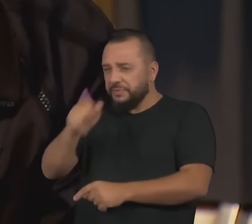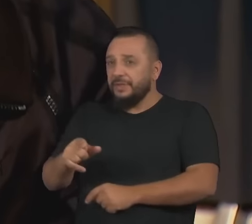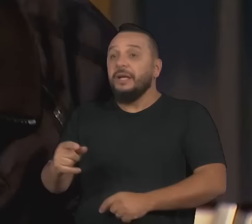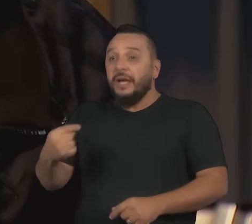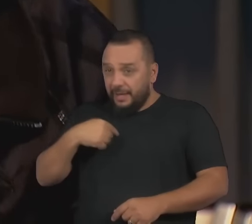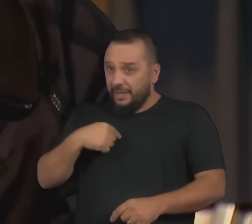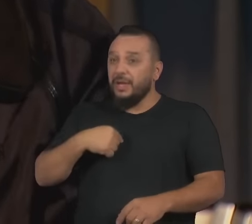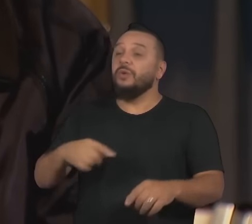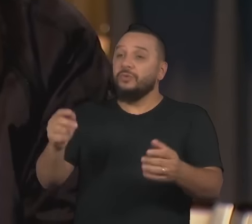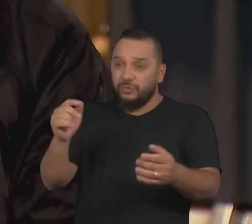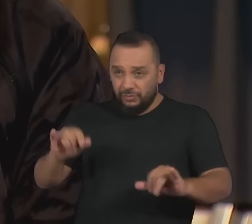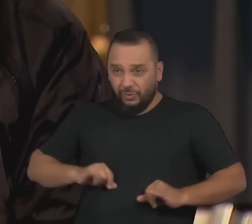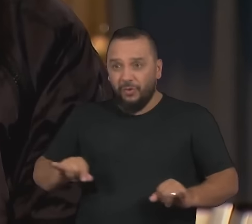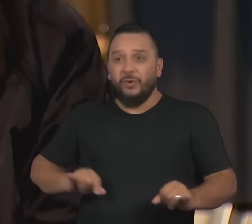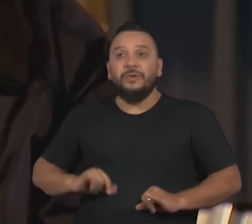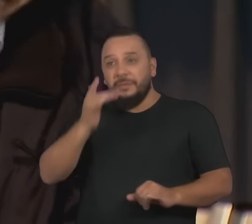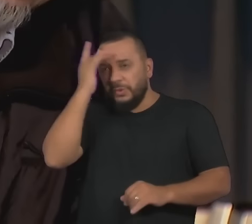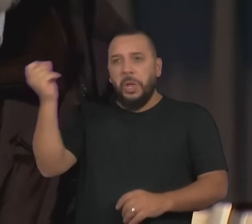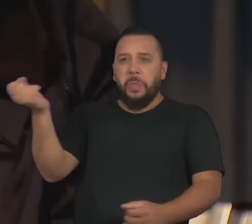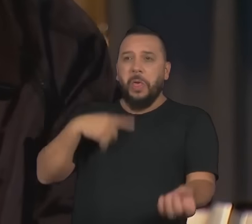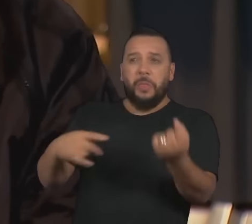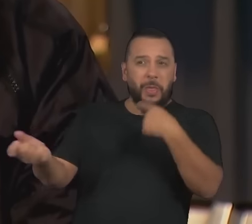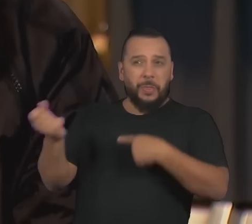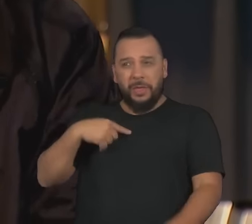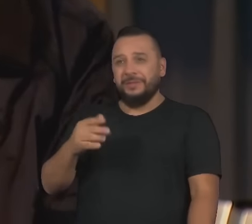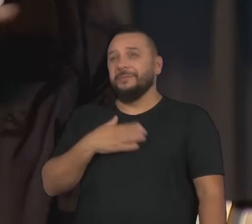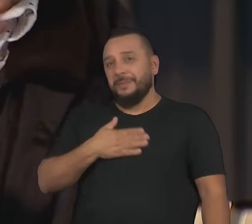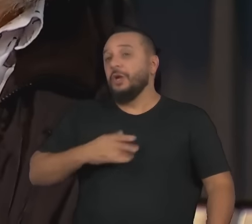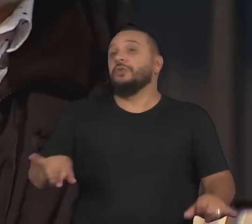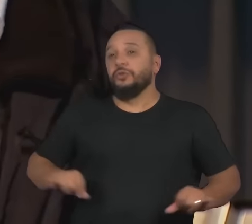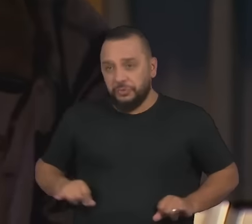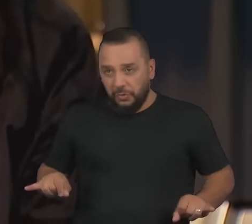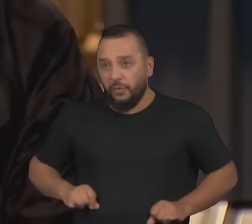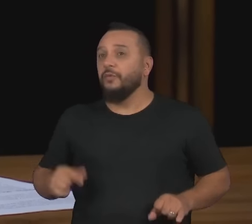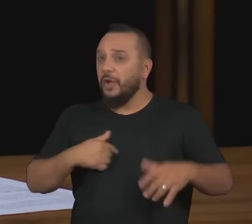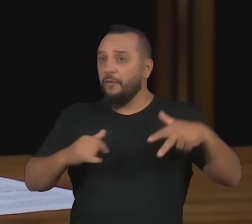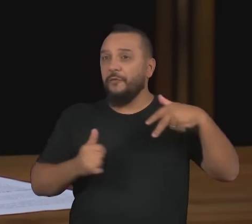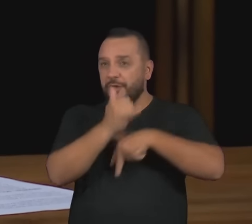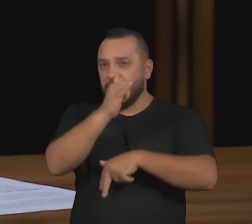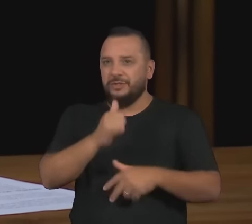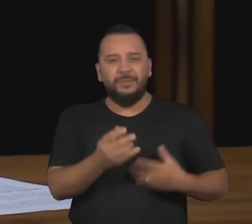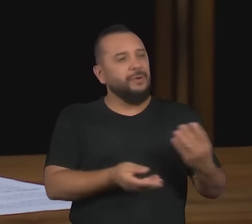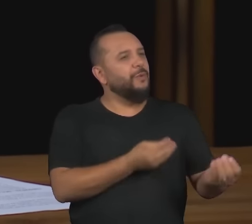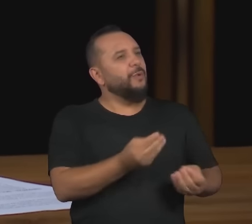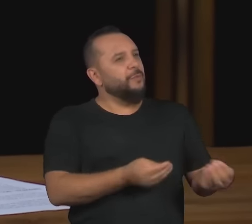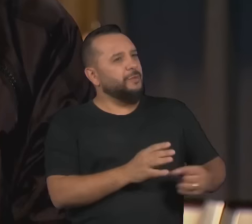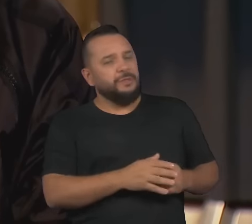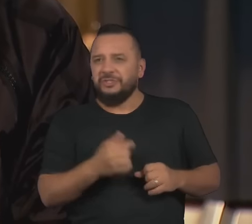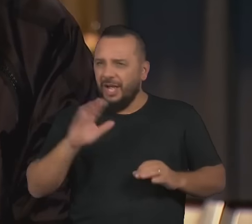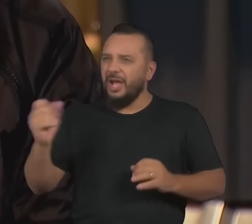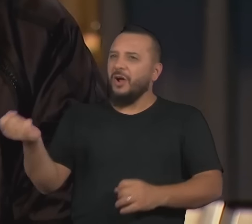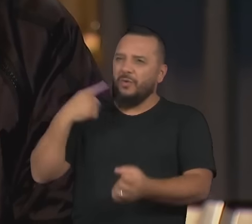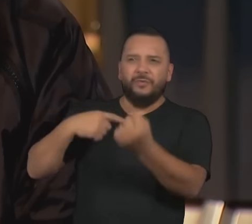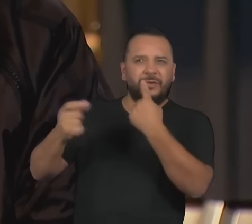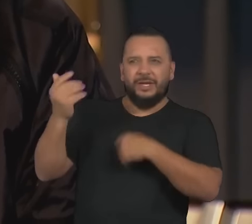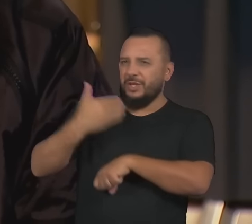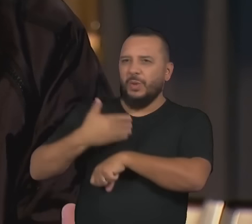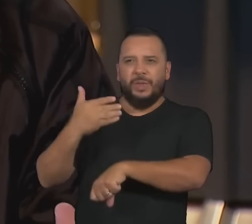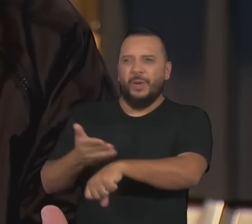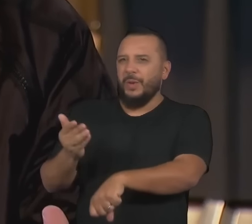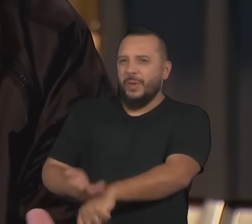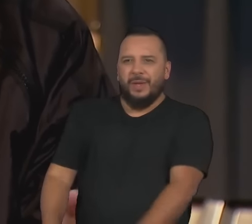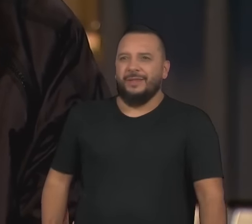mais sofro com haters. Eu sou uma vítima dos haters. Como que? Eles me ofendem o tempo inteiro.